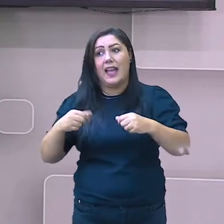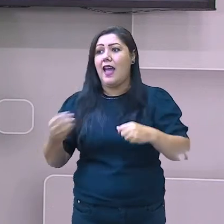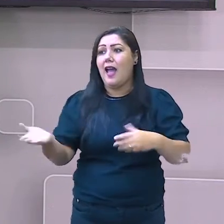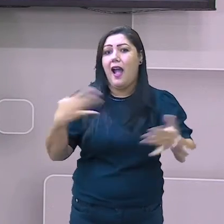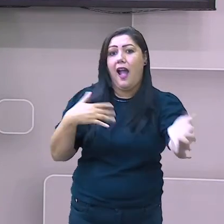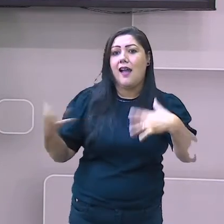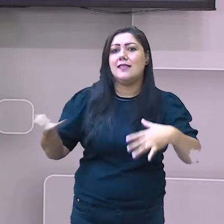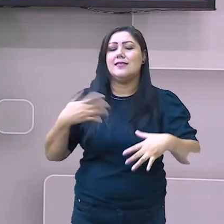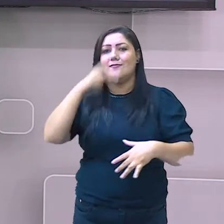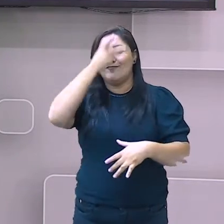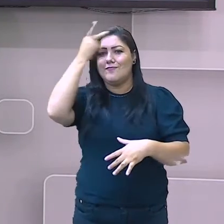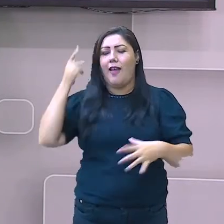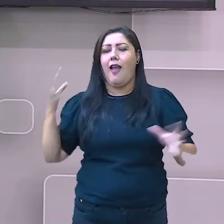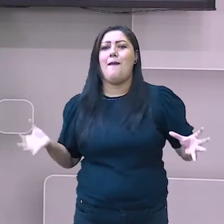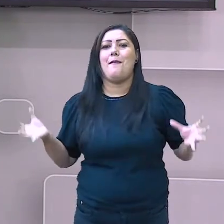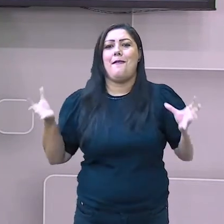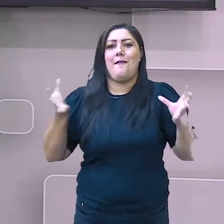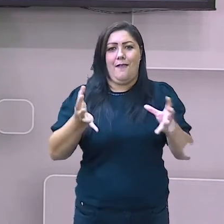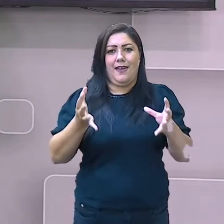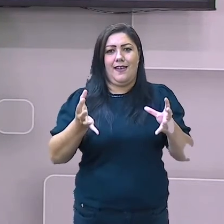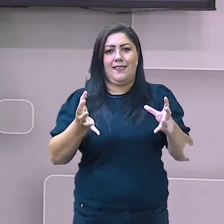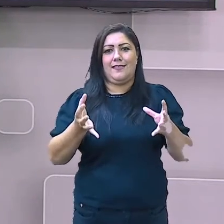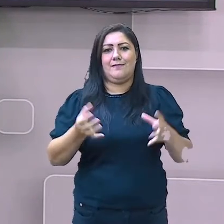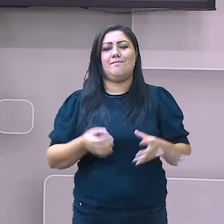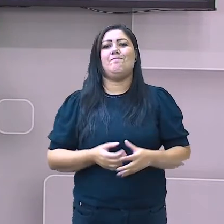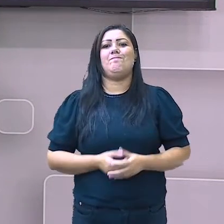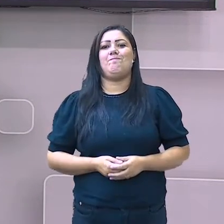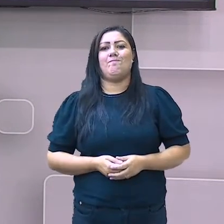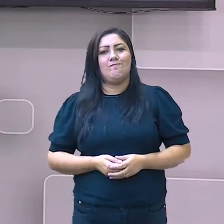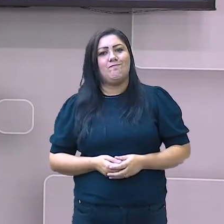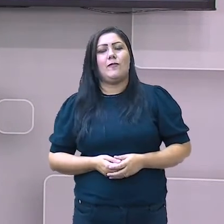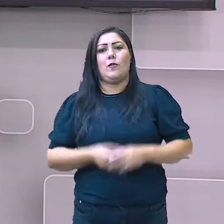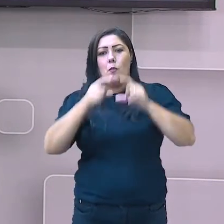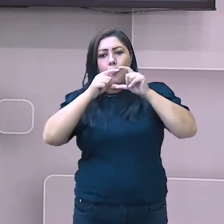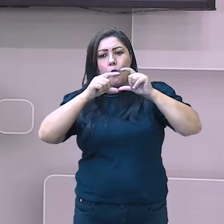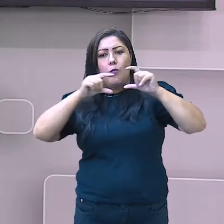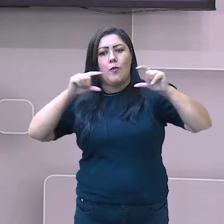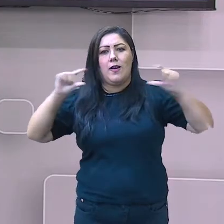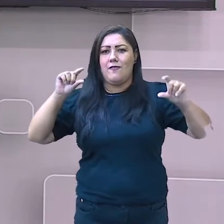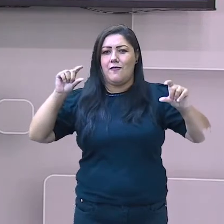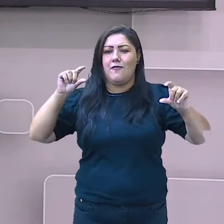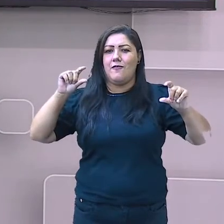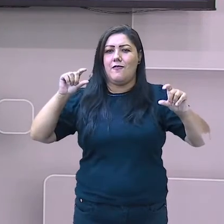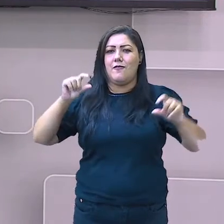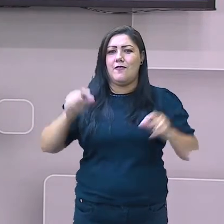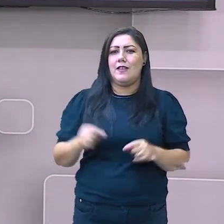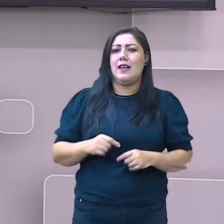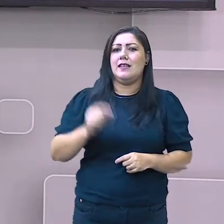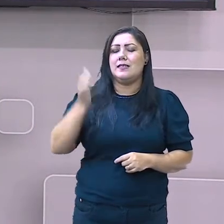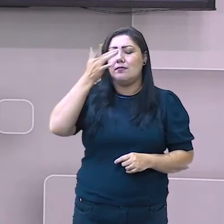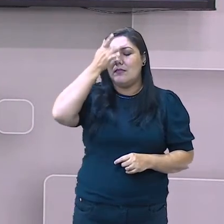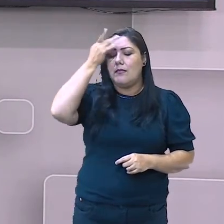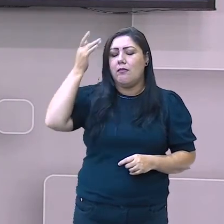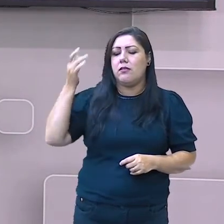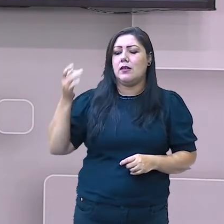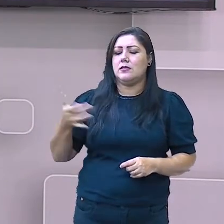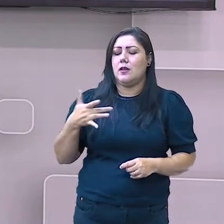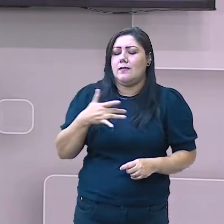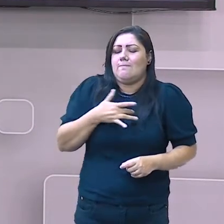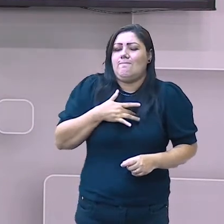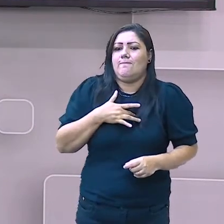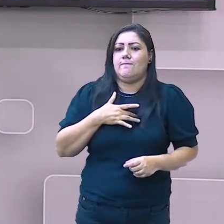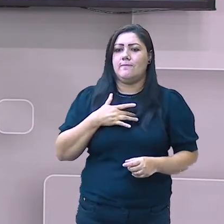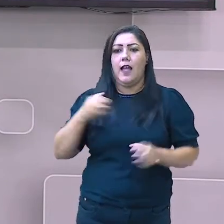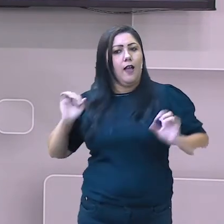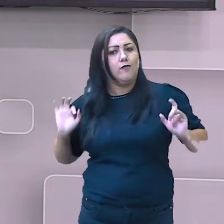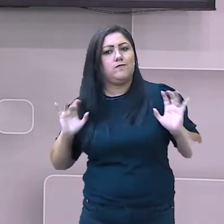que uma frase de efeito para ir de encontro aos ensejos da população. Em